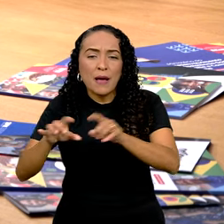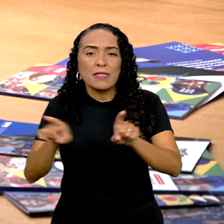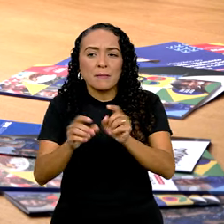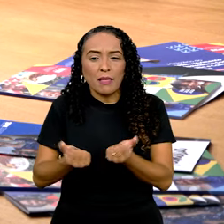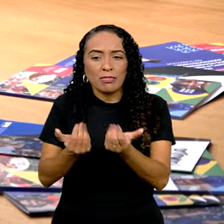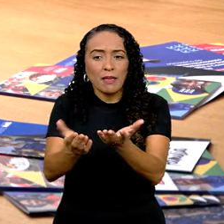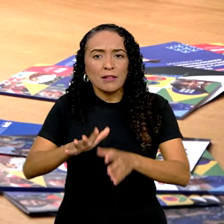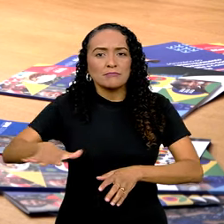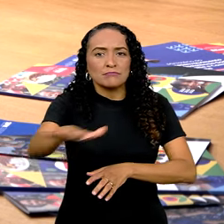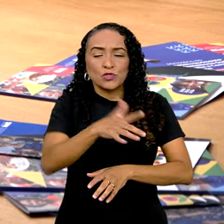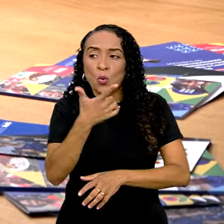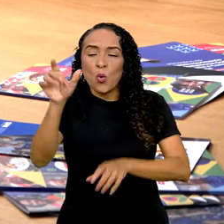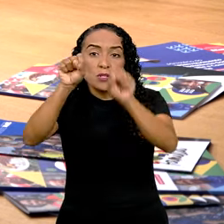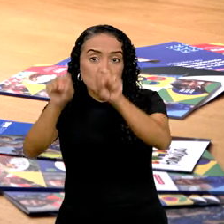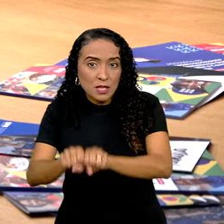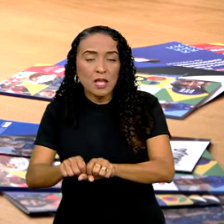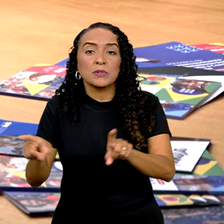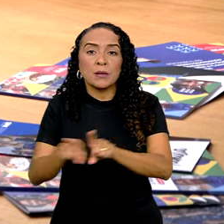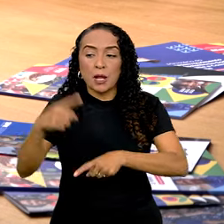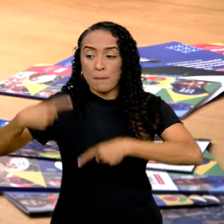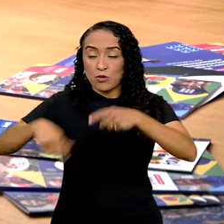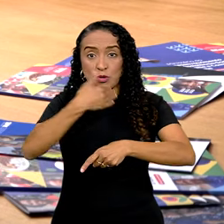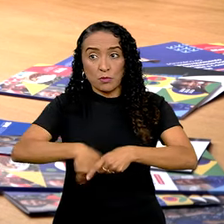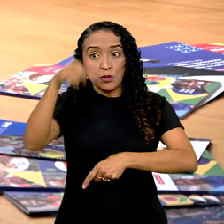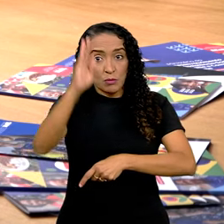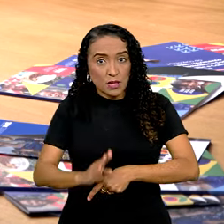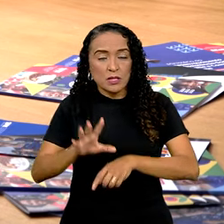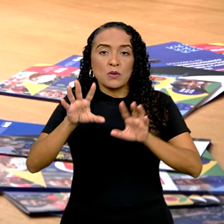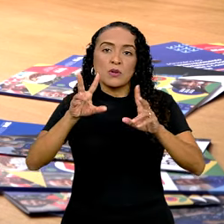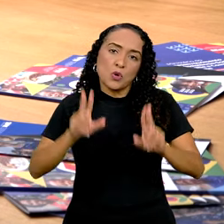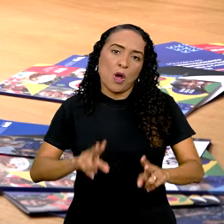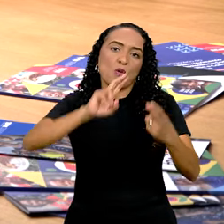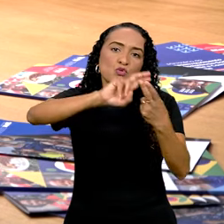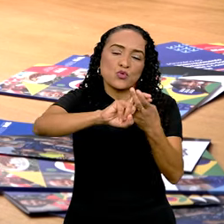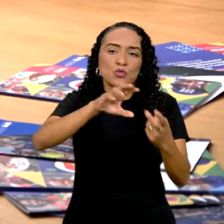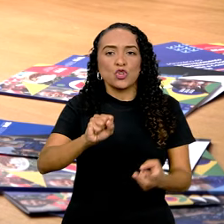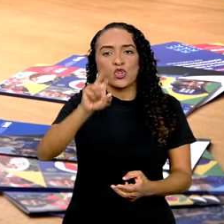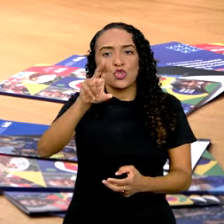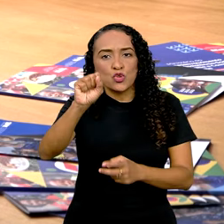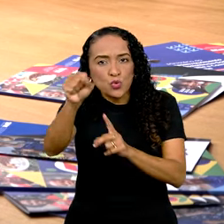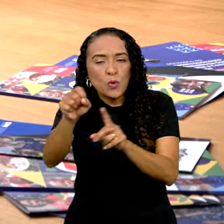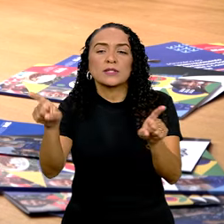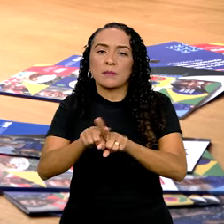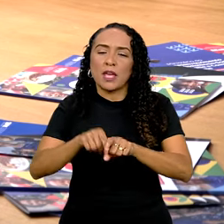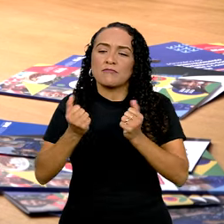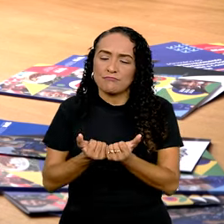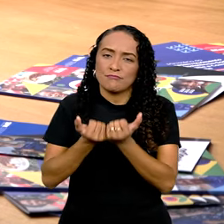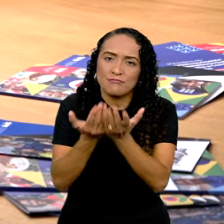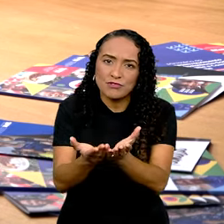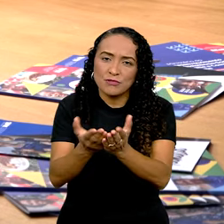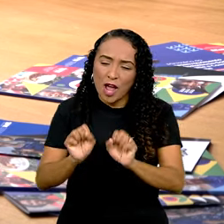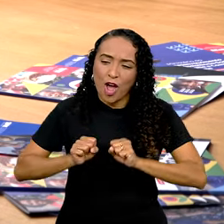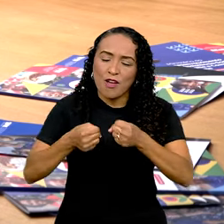eh dar o passos que outros sistemas de de políticas públicas no país como o SUS e o suas Já deram